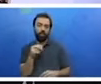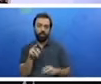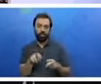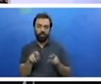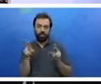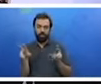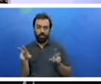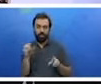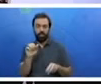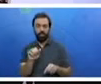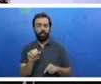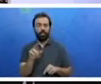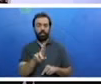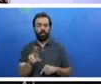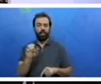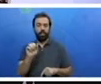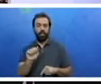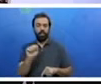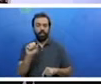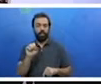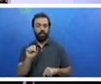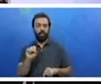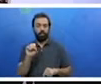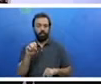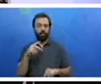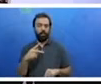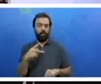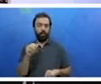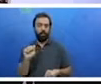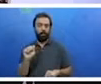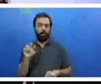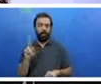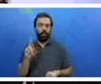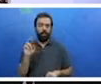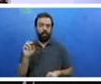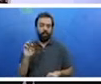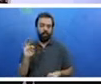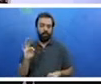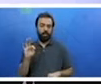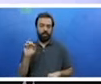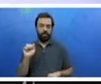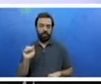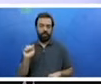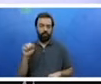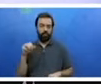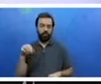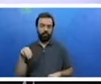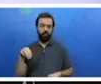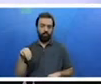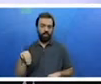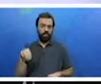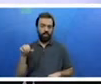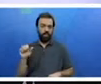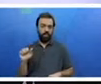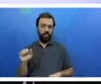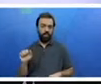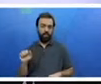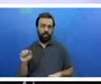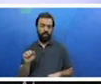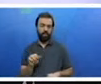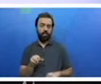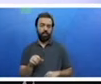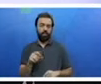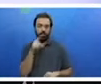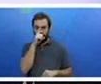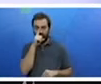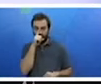doenças degenerativas. Aqui qualquer refrigerante é à base de cola. O ácido